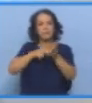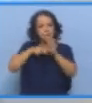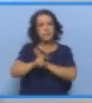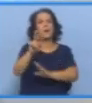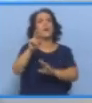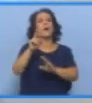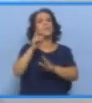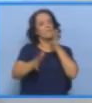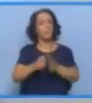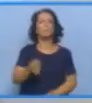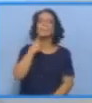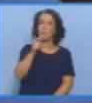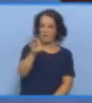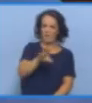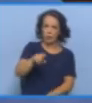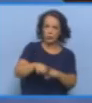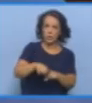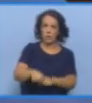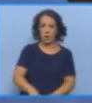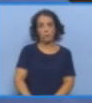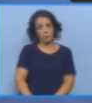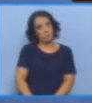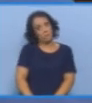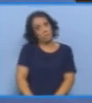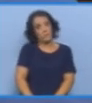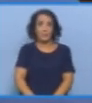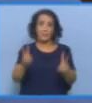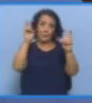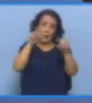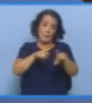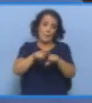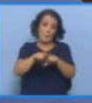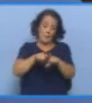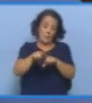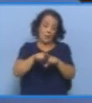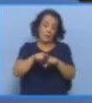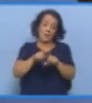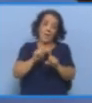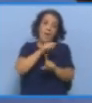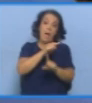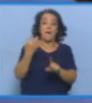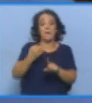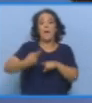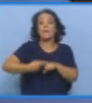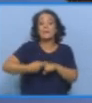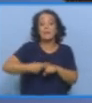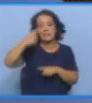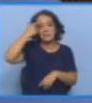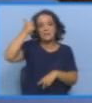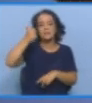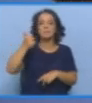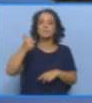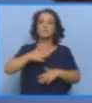fazer política, na sua opinião? Sim, era fazer política, sim, no sentido correto da palavra, que é interessar-se pelos bens da polis, pelos bens da sociedade. No fundo,